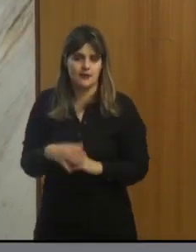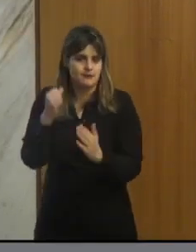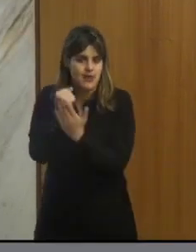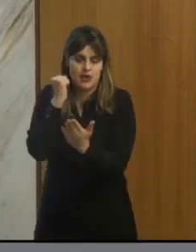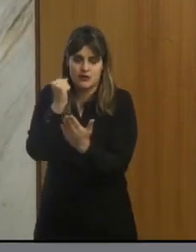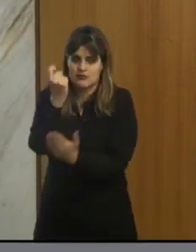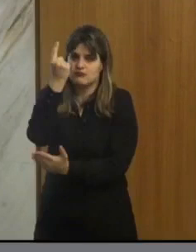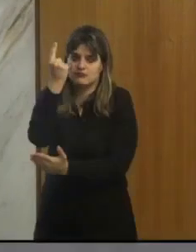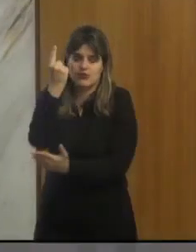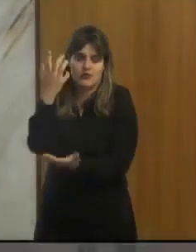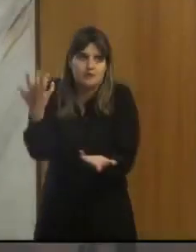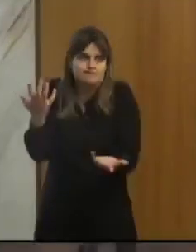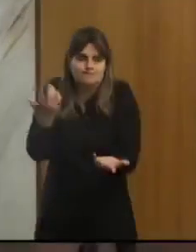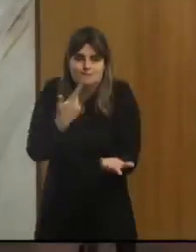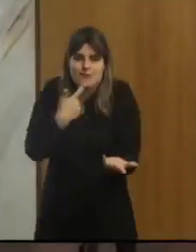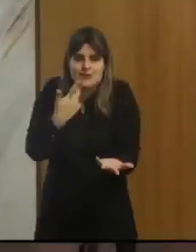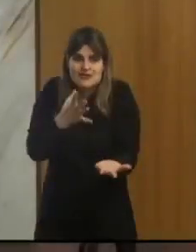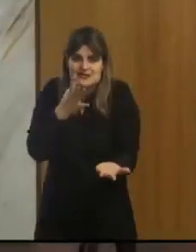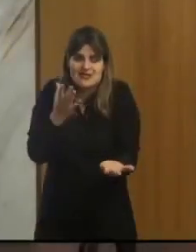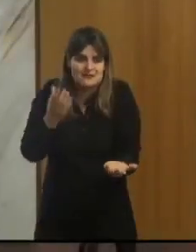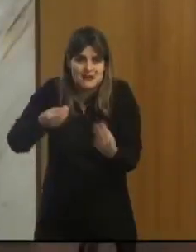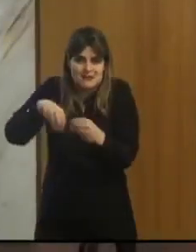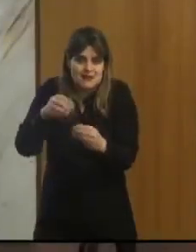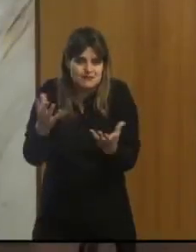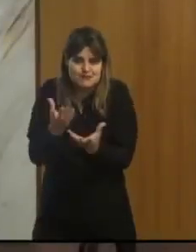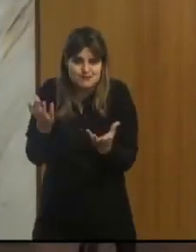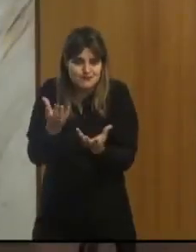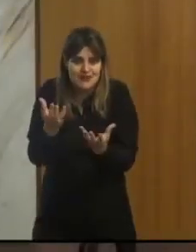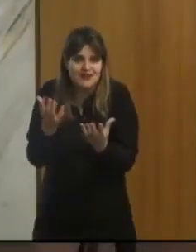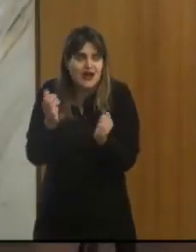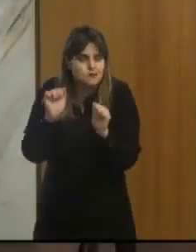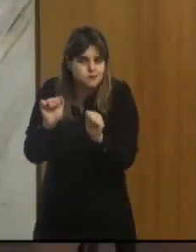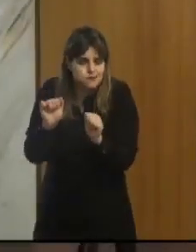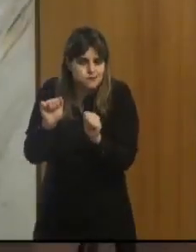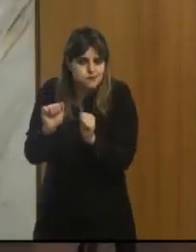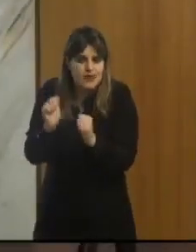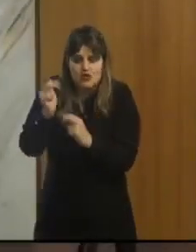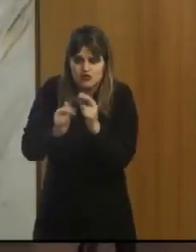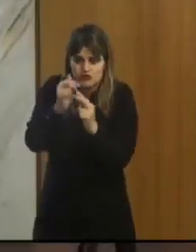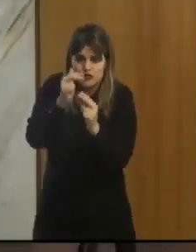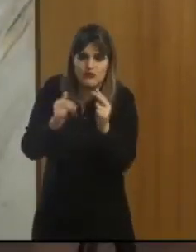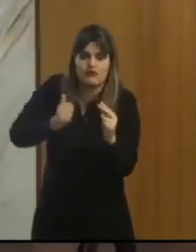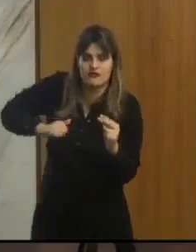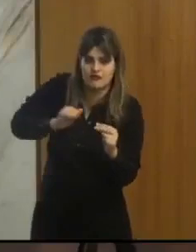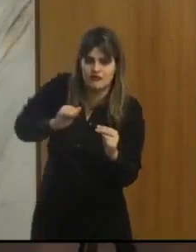que é indiscutível na nossa simbologia, na nossa construção simbólica, e